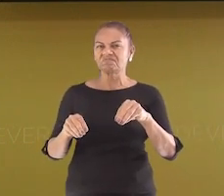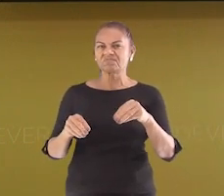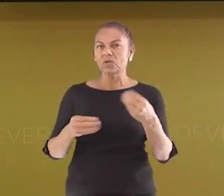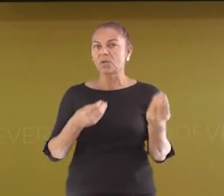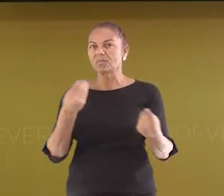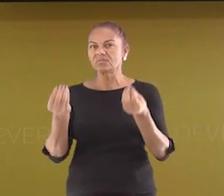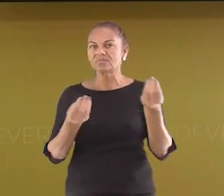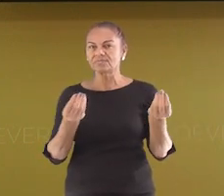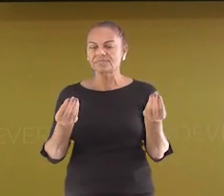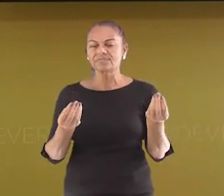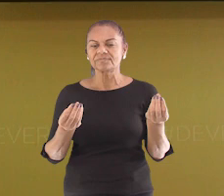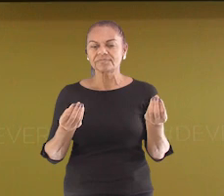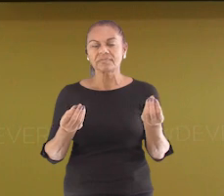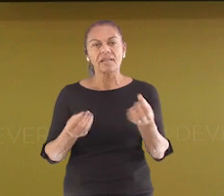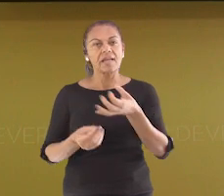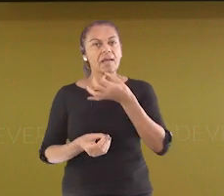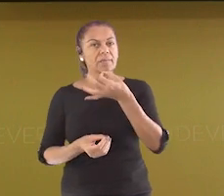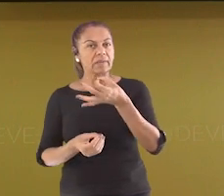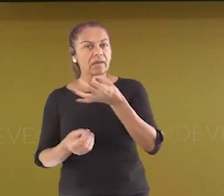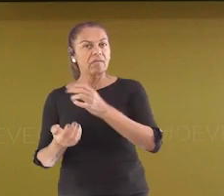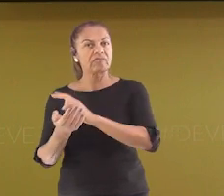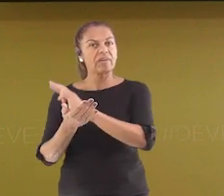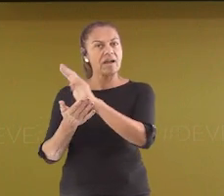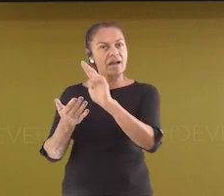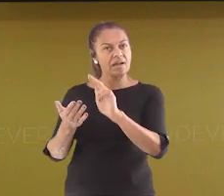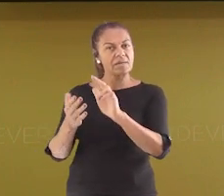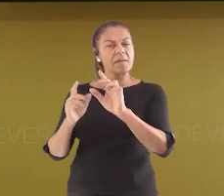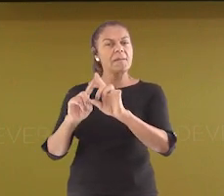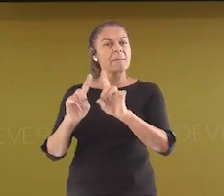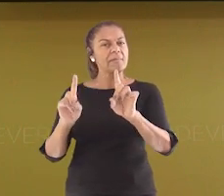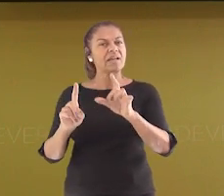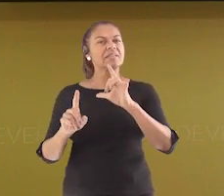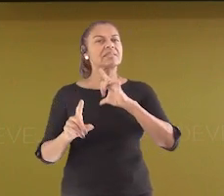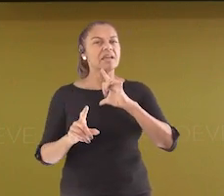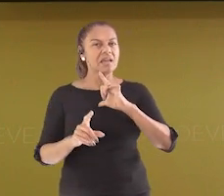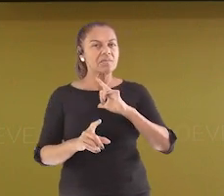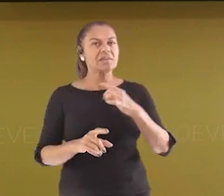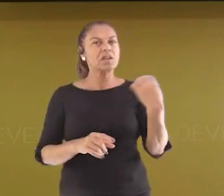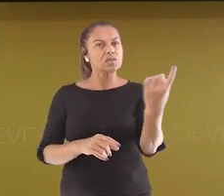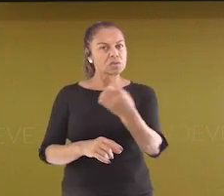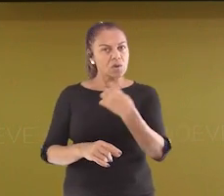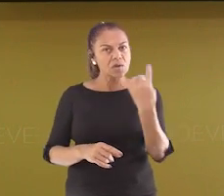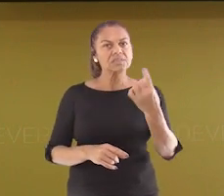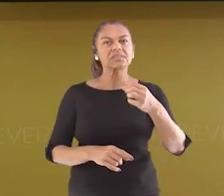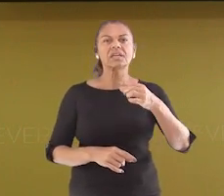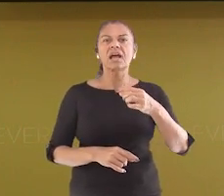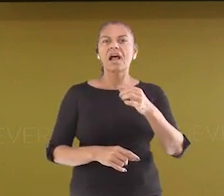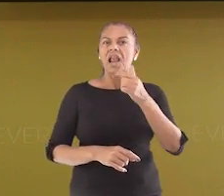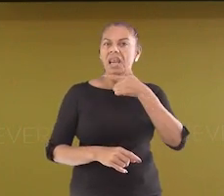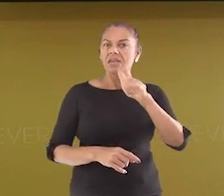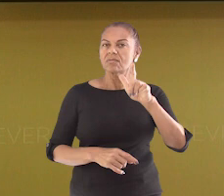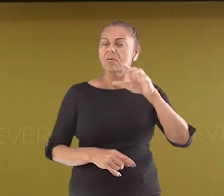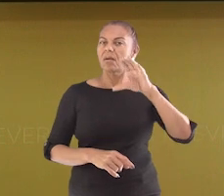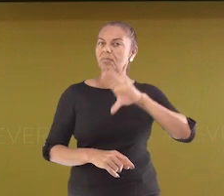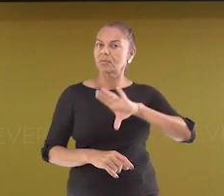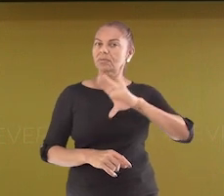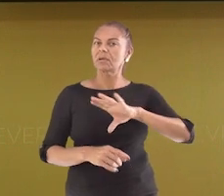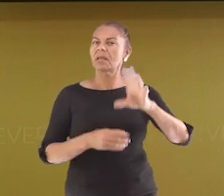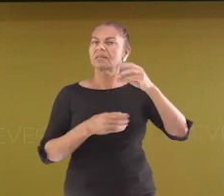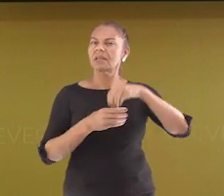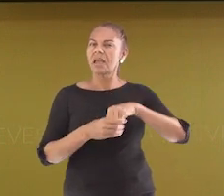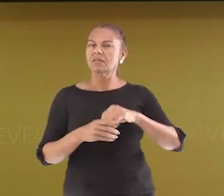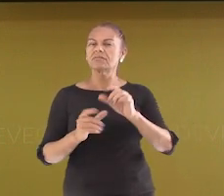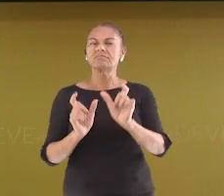língua portuguesa ou não sentem diferença? Bom, independentemente da opinião, é fato que temos termos